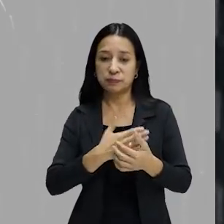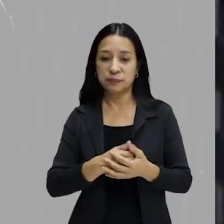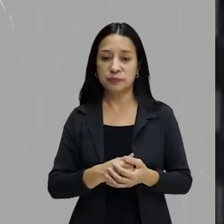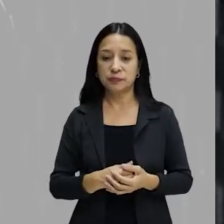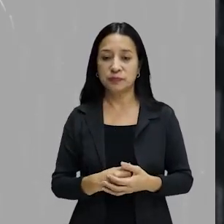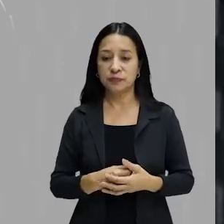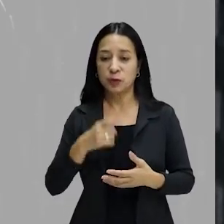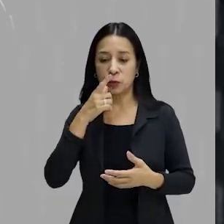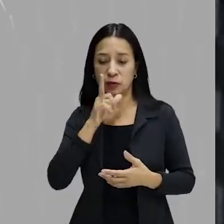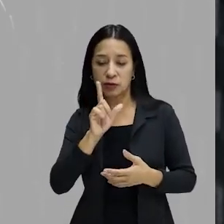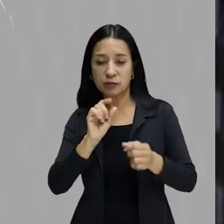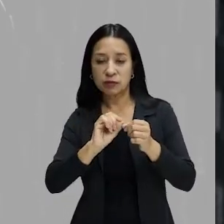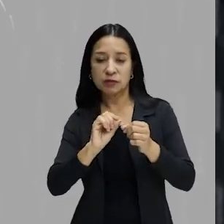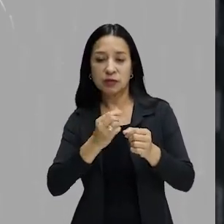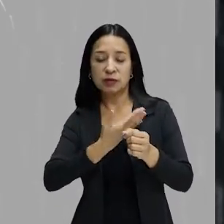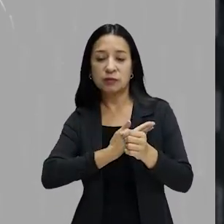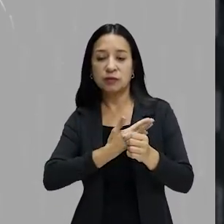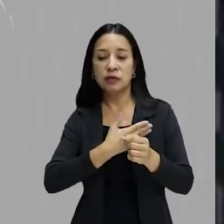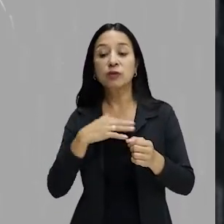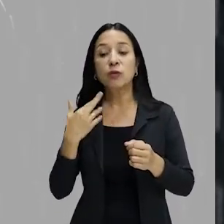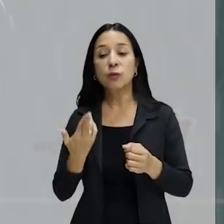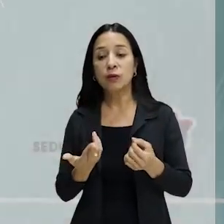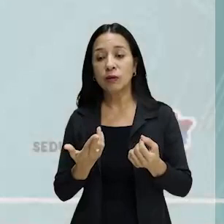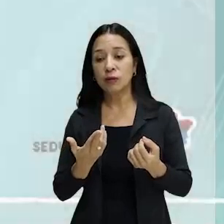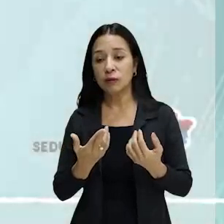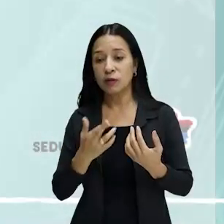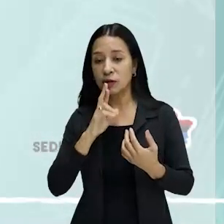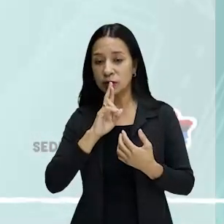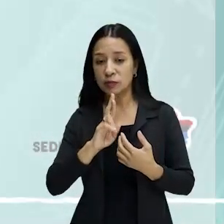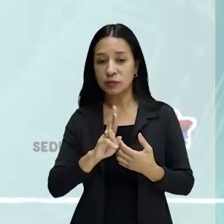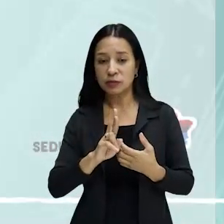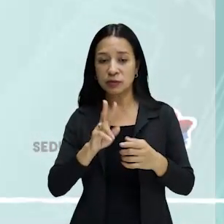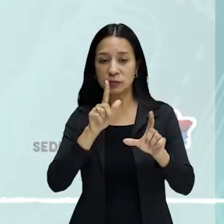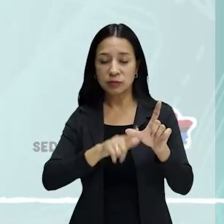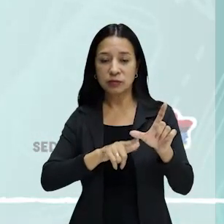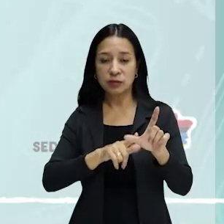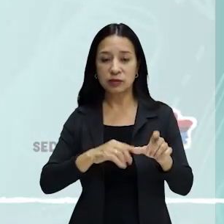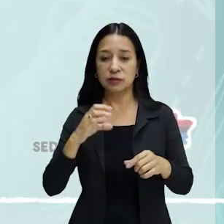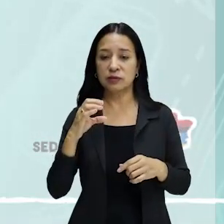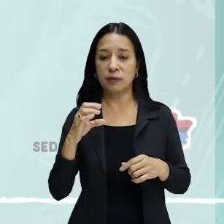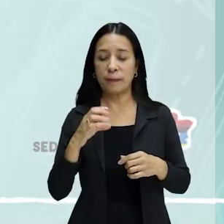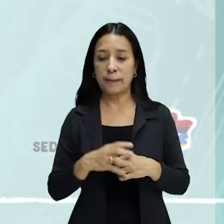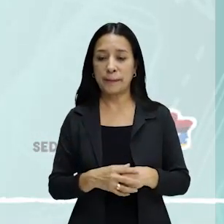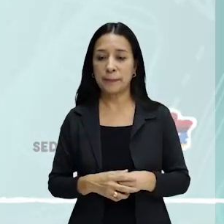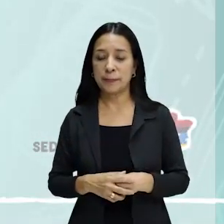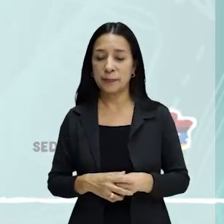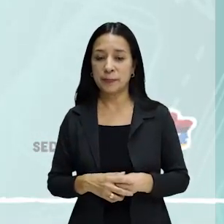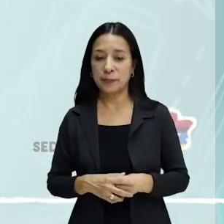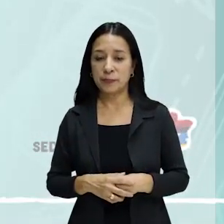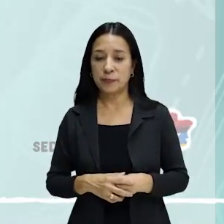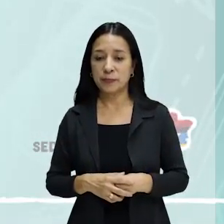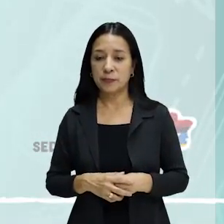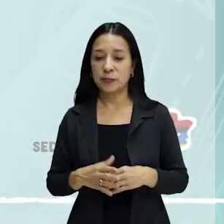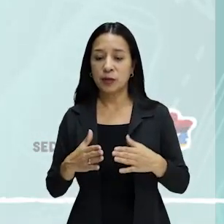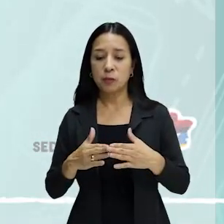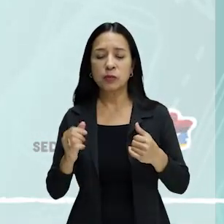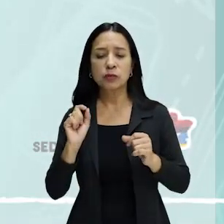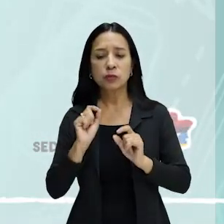se enturmar, tá bom? Então, qual é a resposta? Letra C. Tá pedindo o